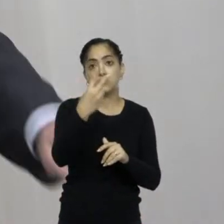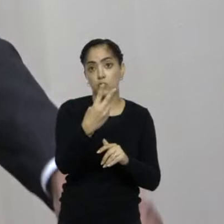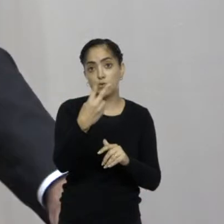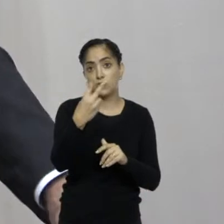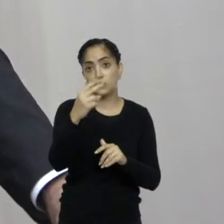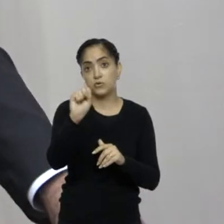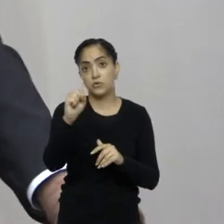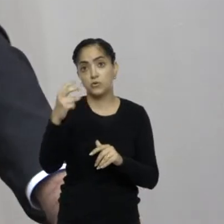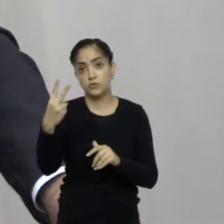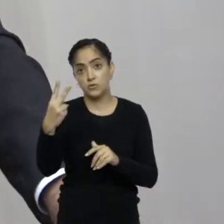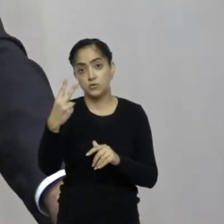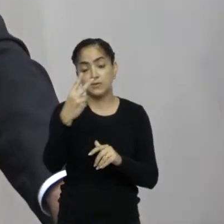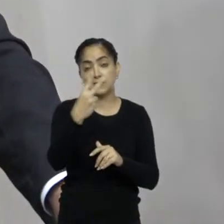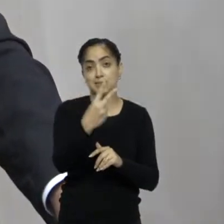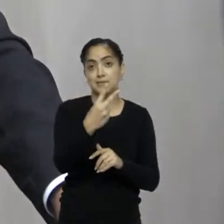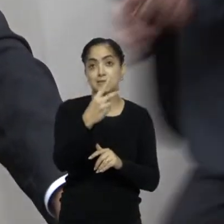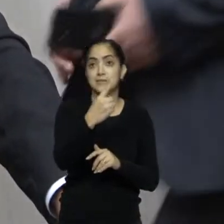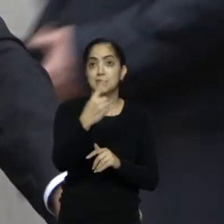116,